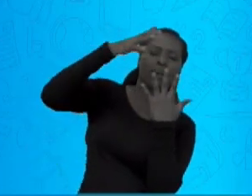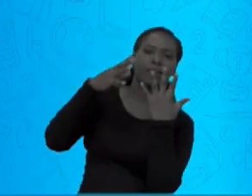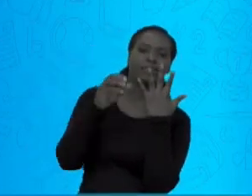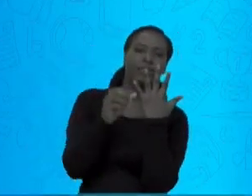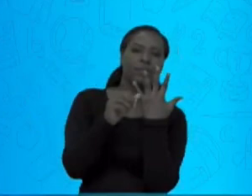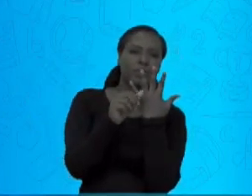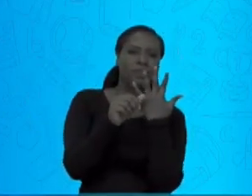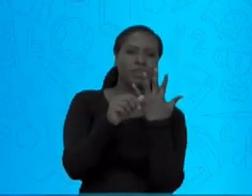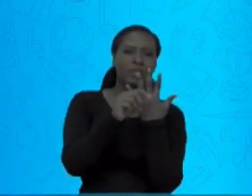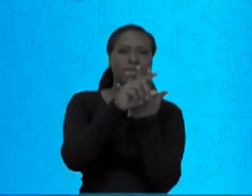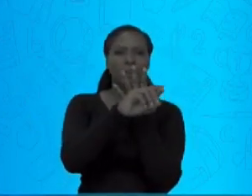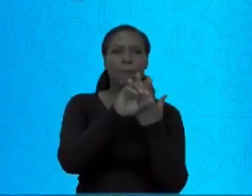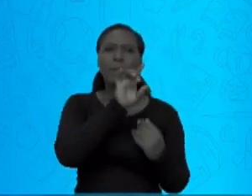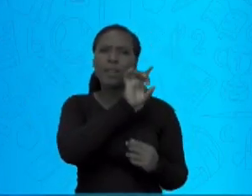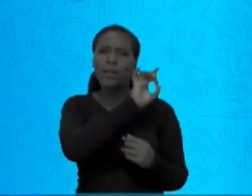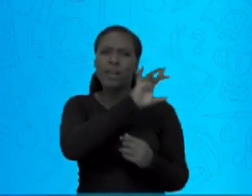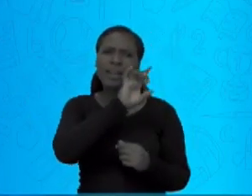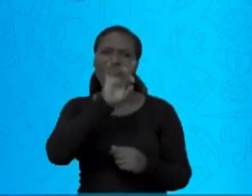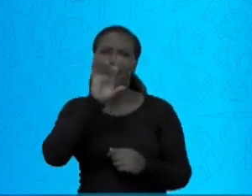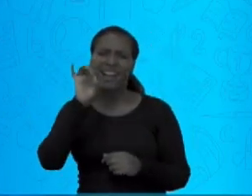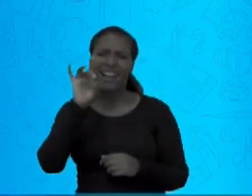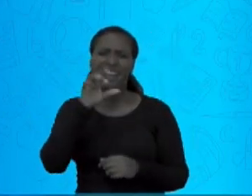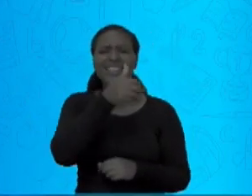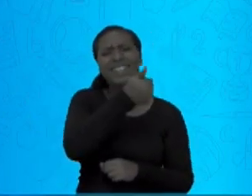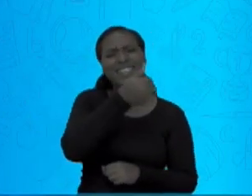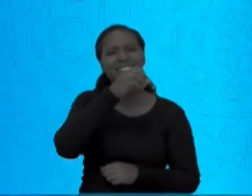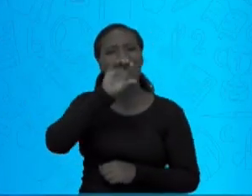centena, cada 10